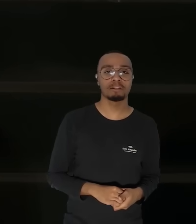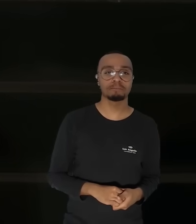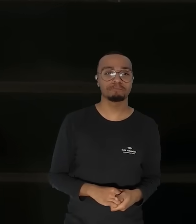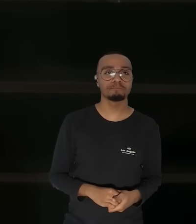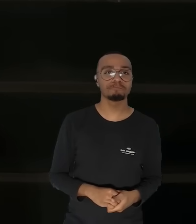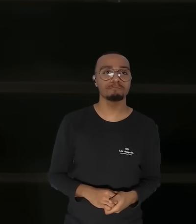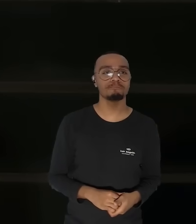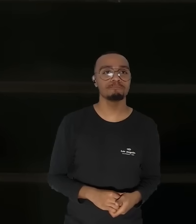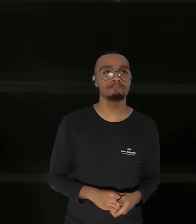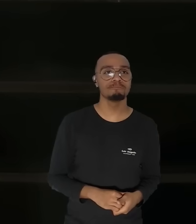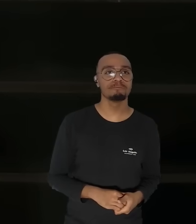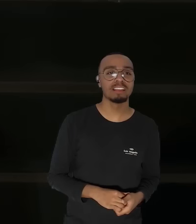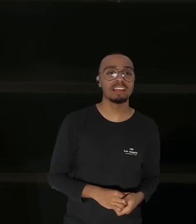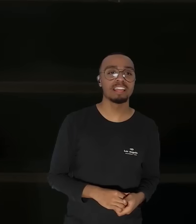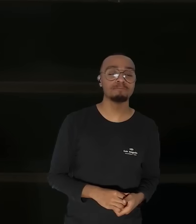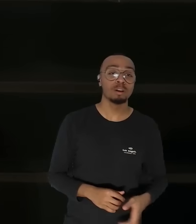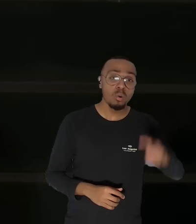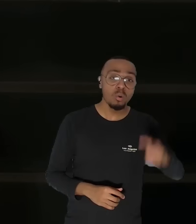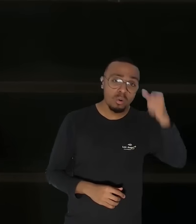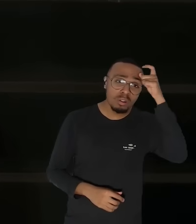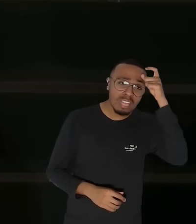E o diabo sabe para onde Deus está te levando.